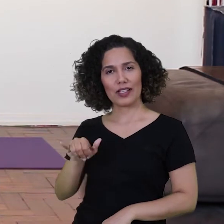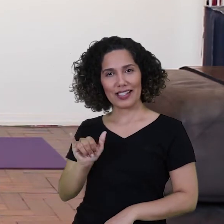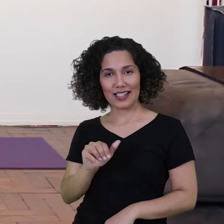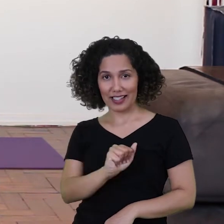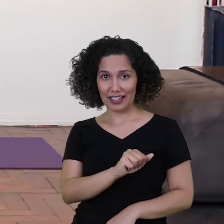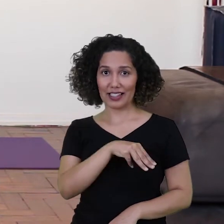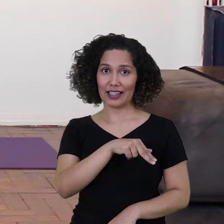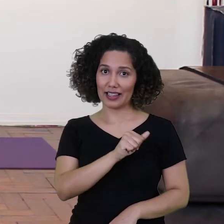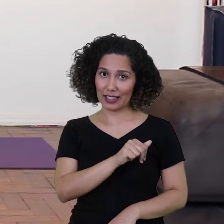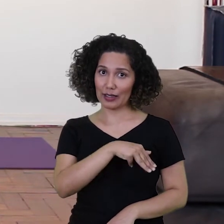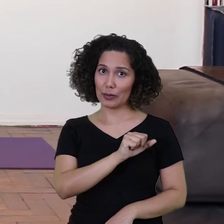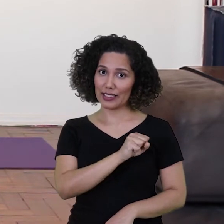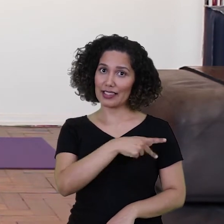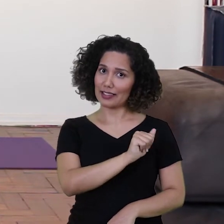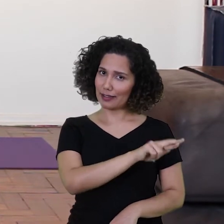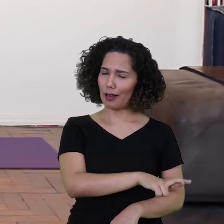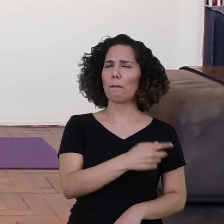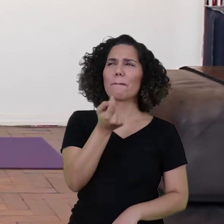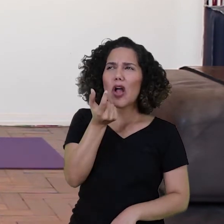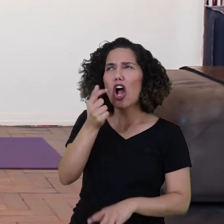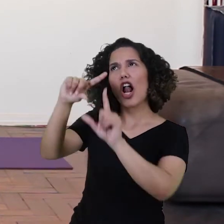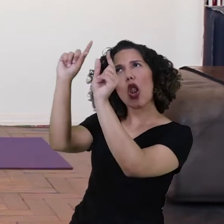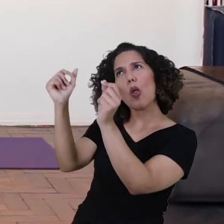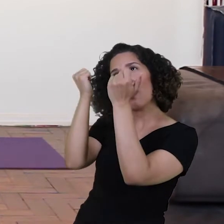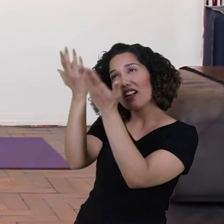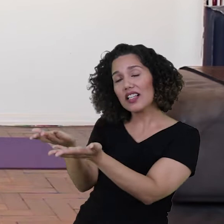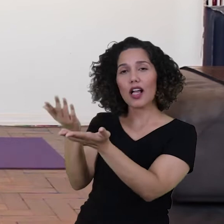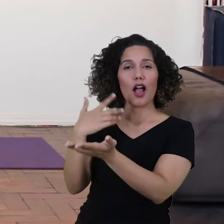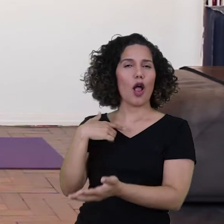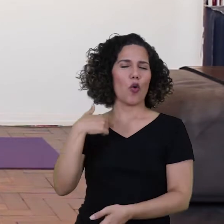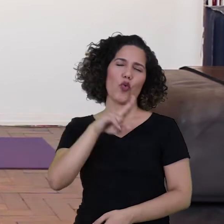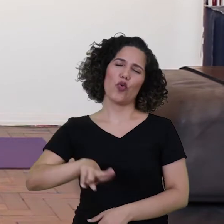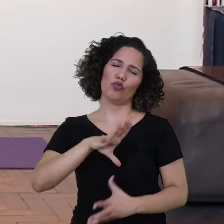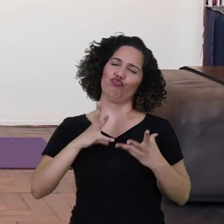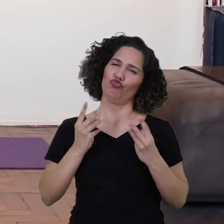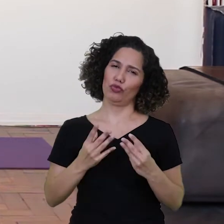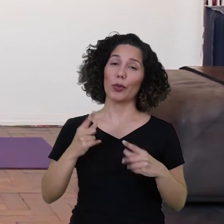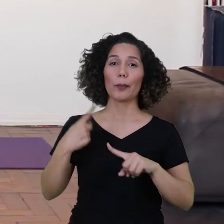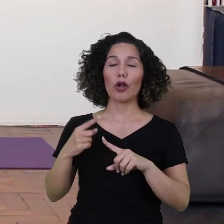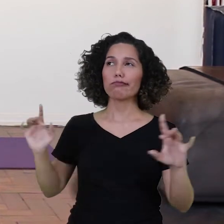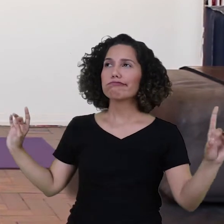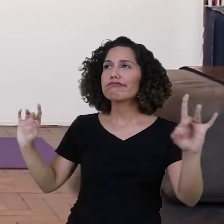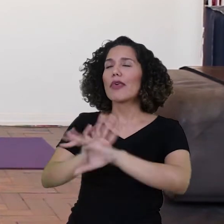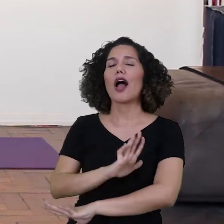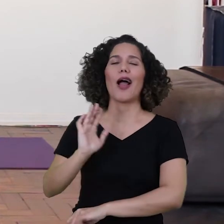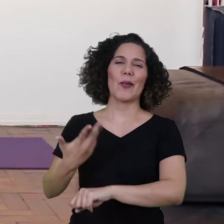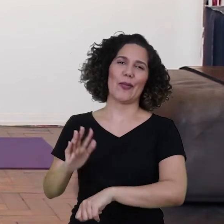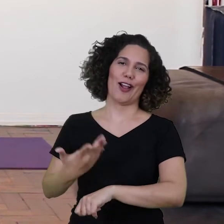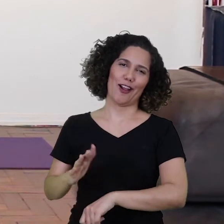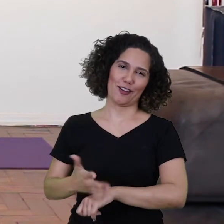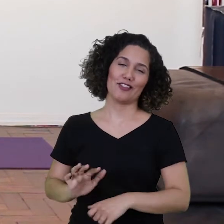dá a saudação à lua. A saudação à lua é uma saudação que eu gosto bastante. E só a saudação em si já é uma prática